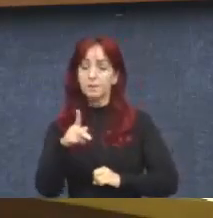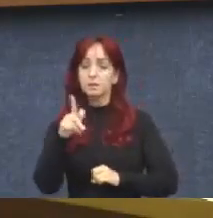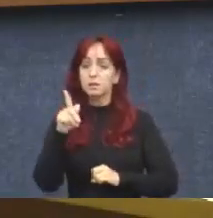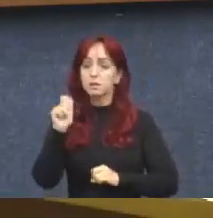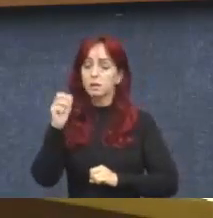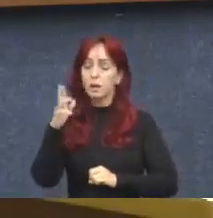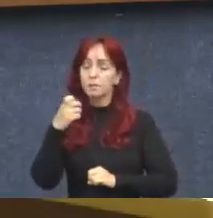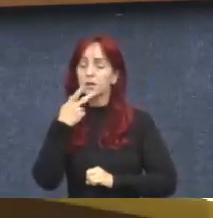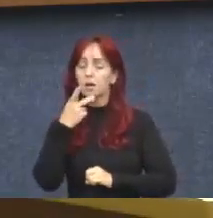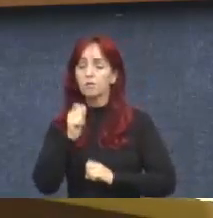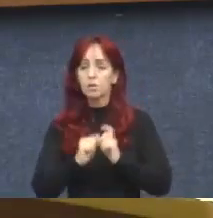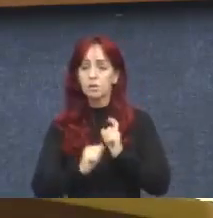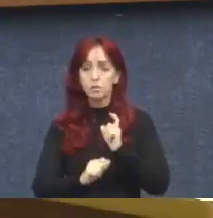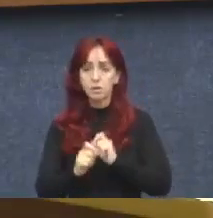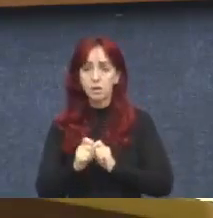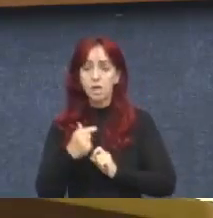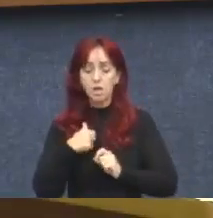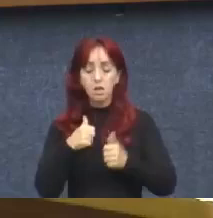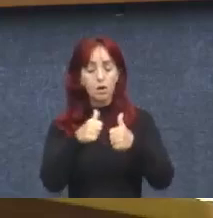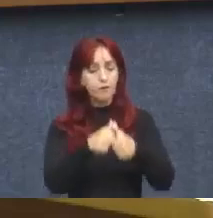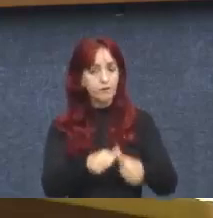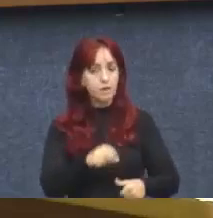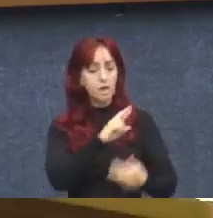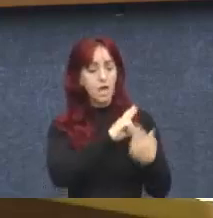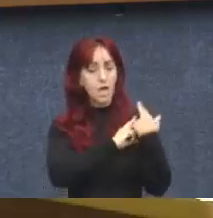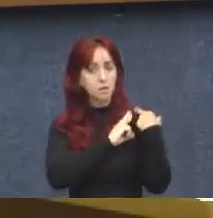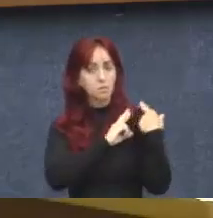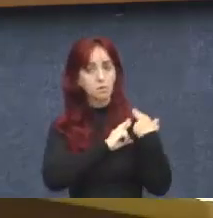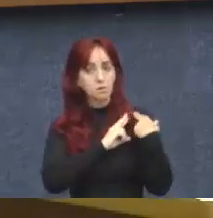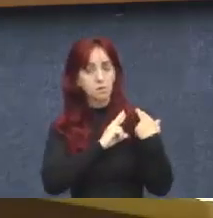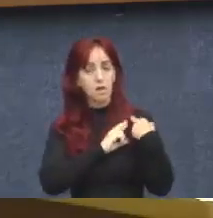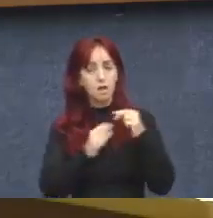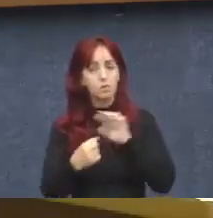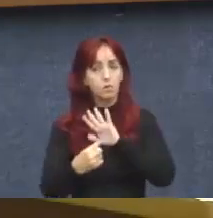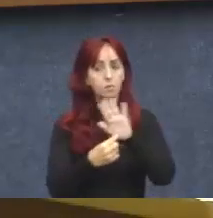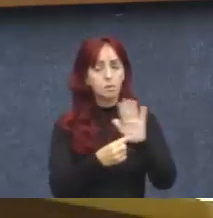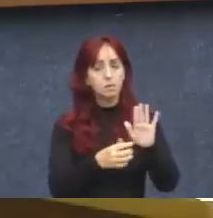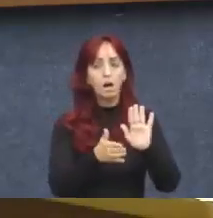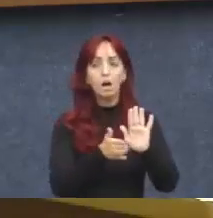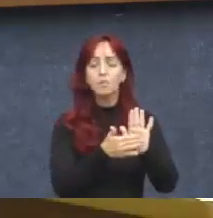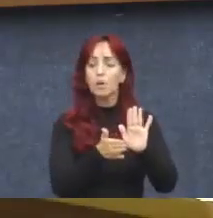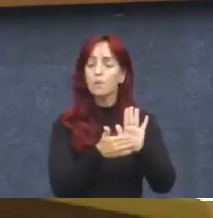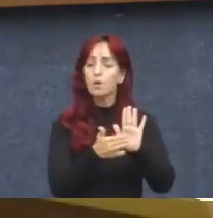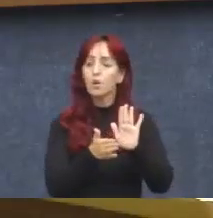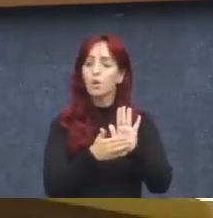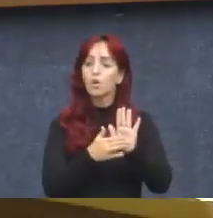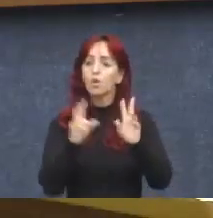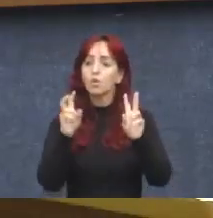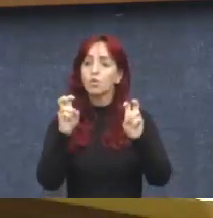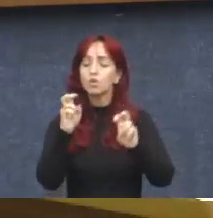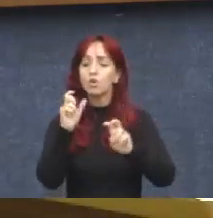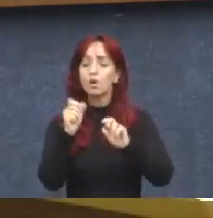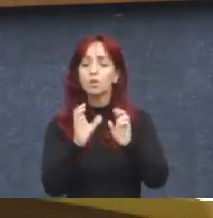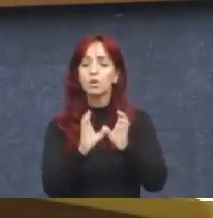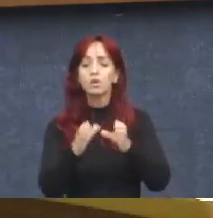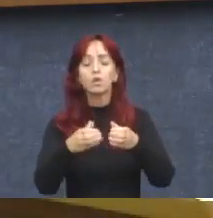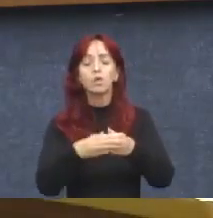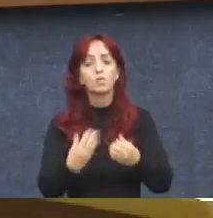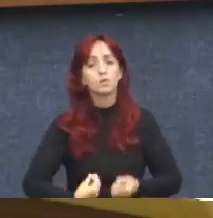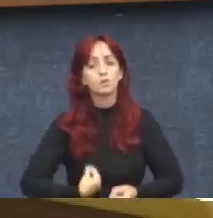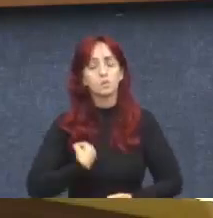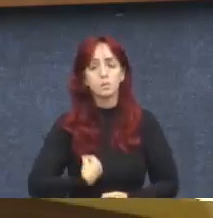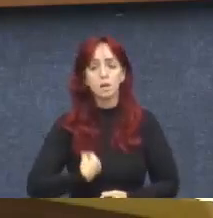fez uma reunião, e eu fiquei responsável por apresentar uma proposta sobre a Comissão de